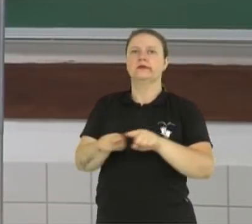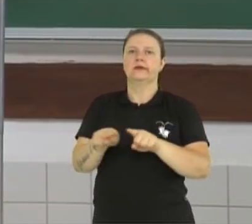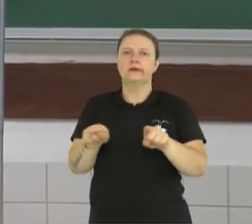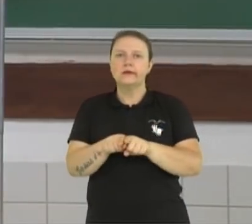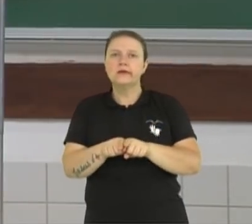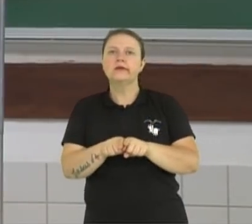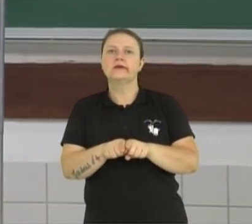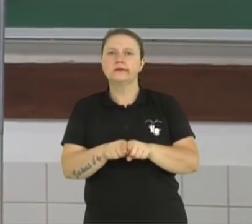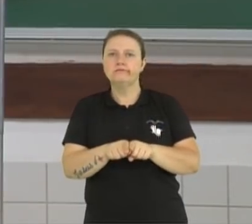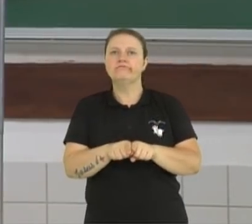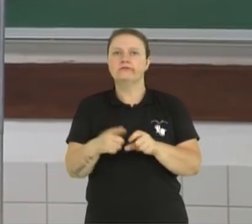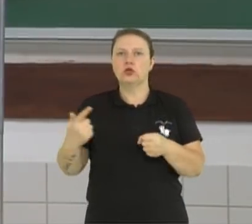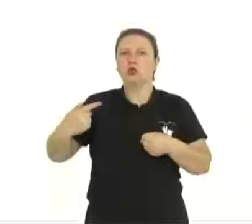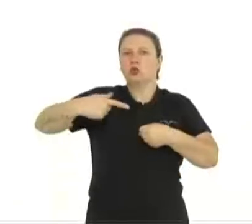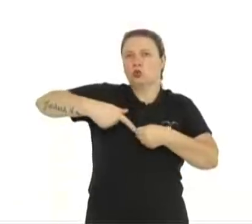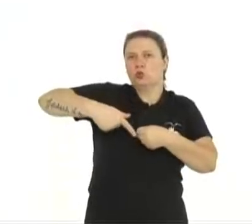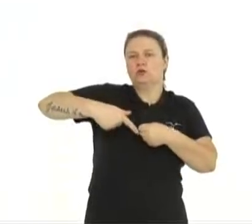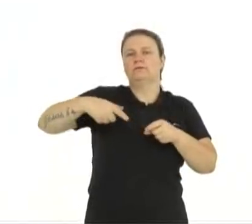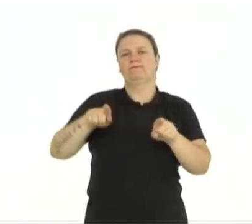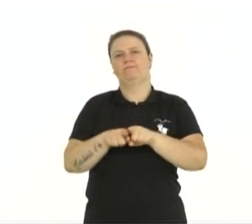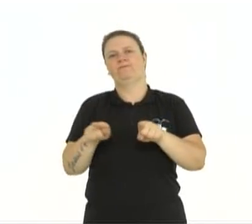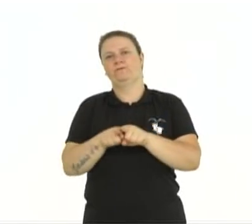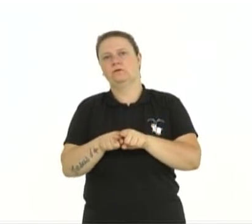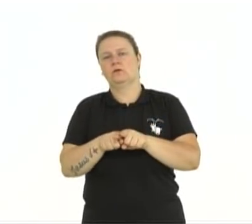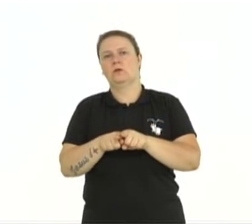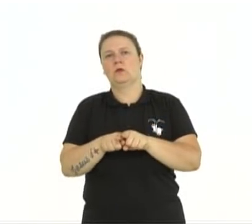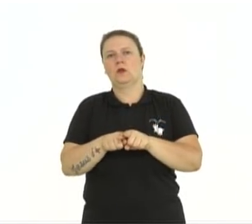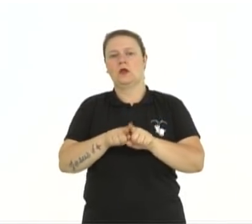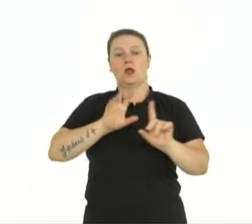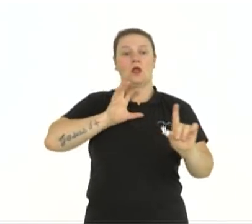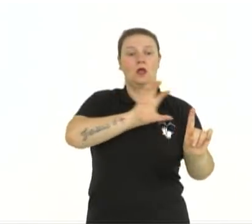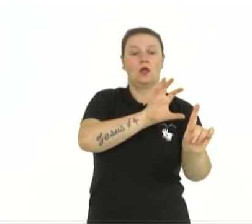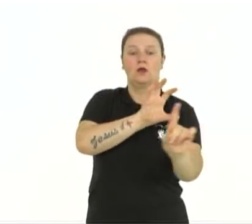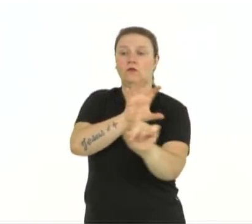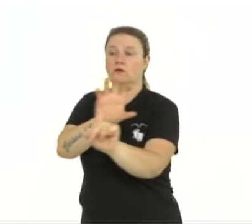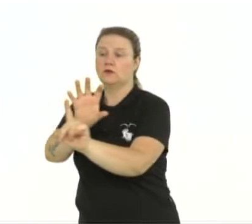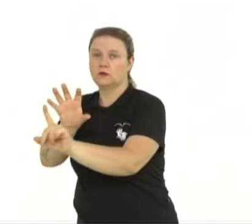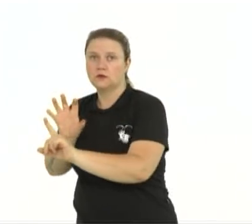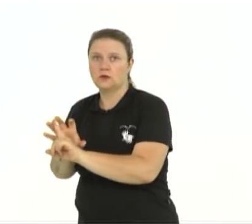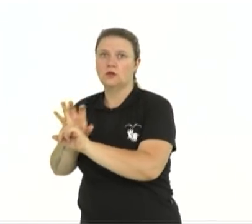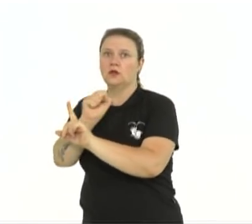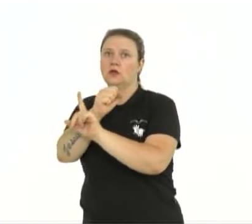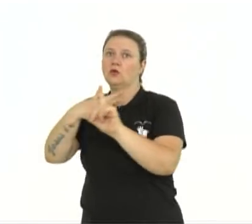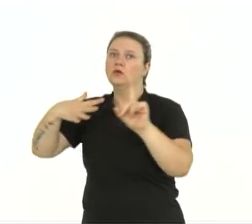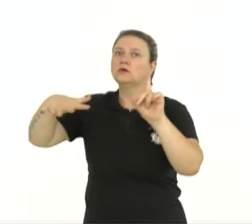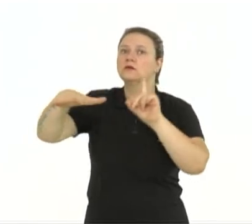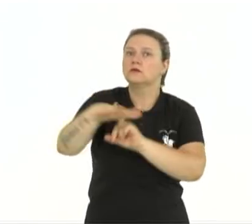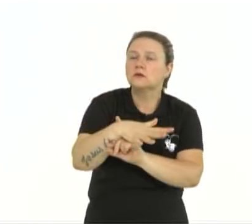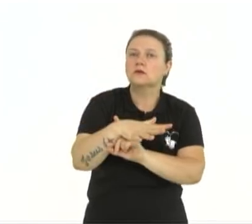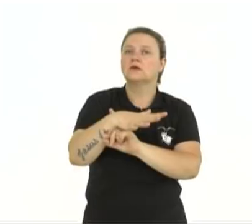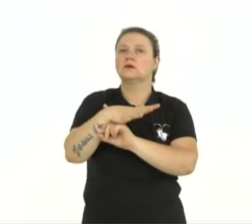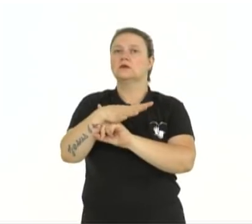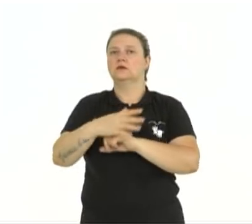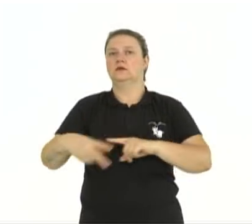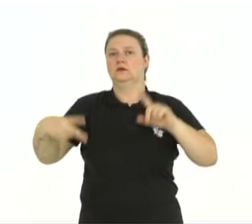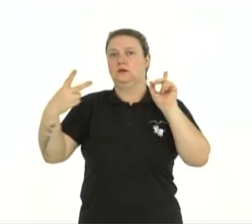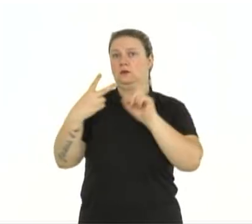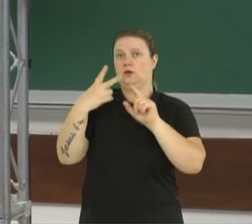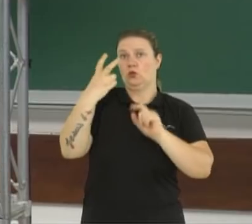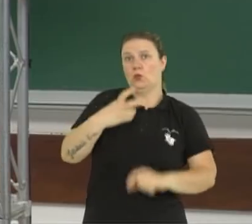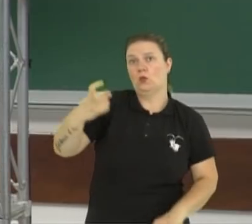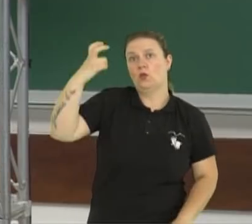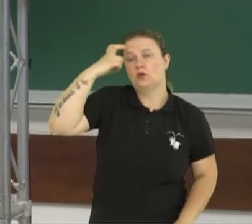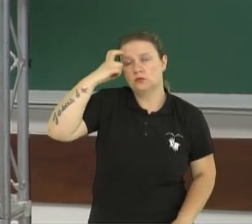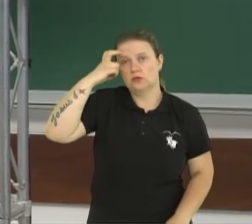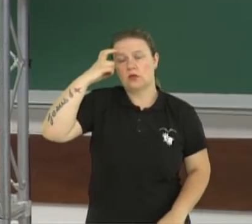combustível. E interferência social e cultural em comunidades próximas envolvidas. Às vezes tem ali uma